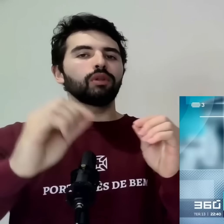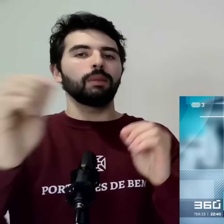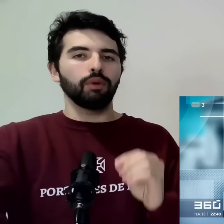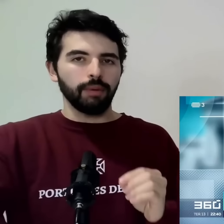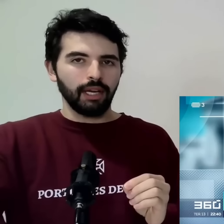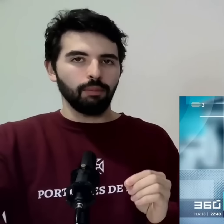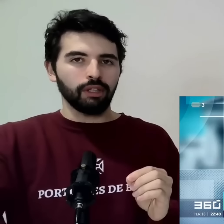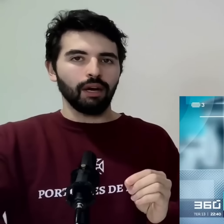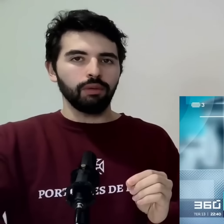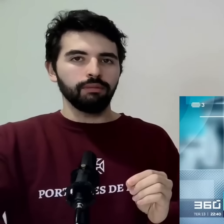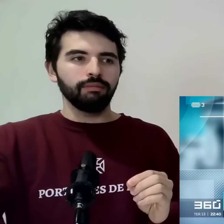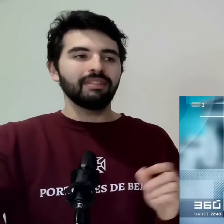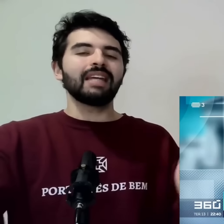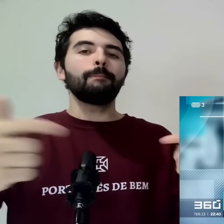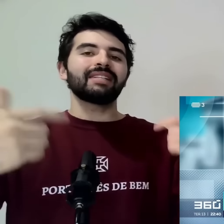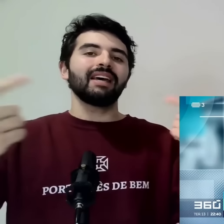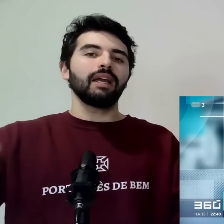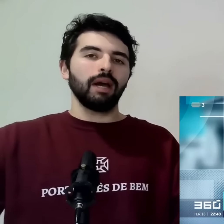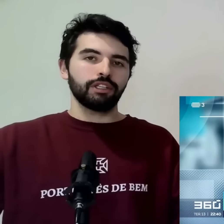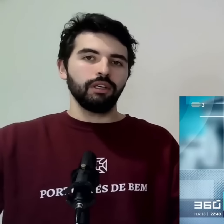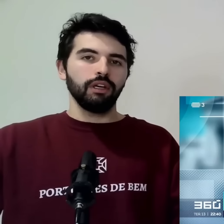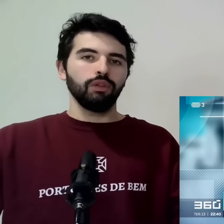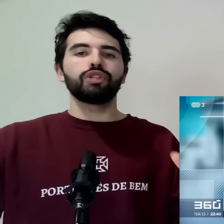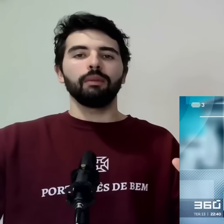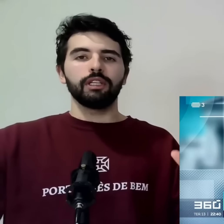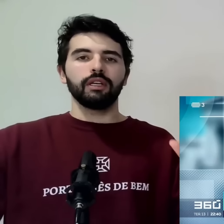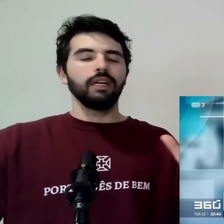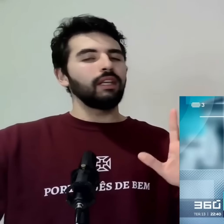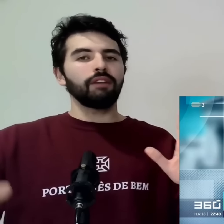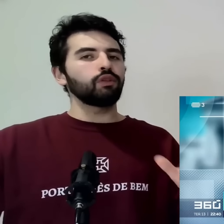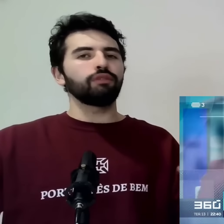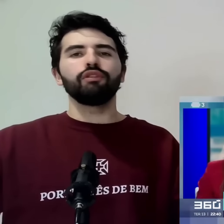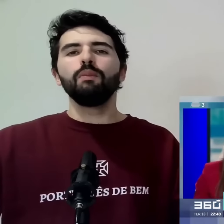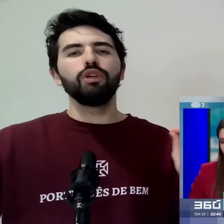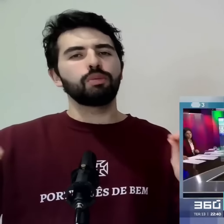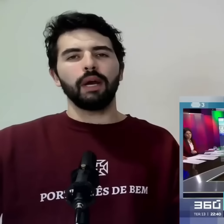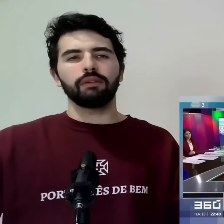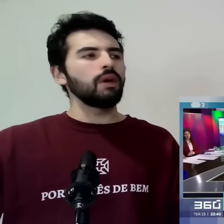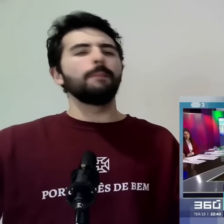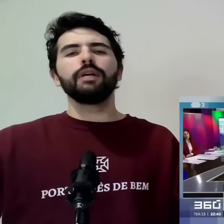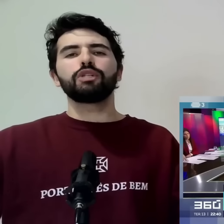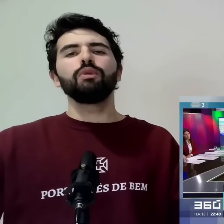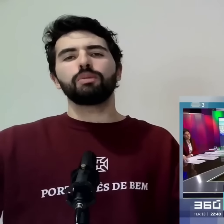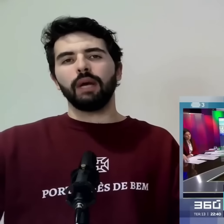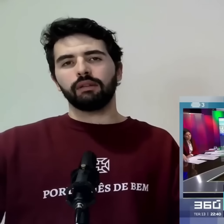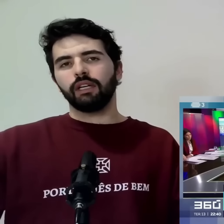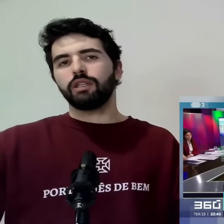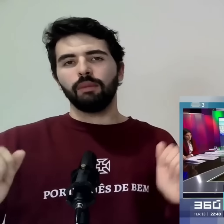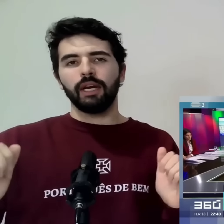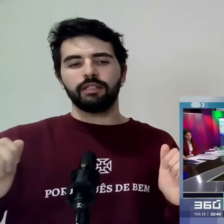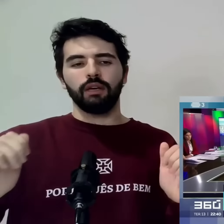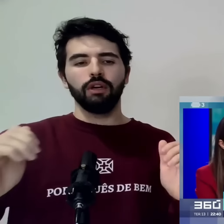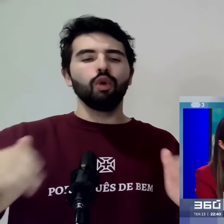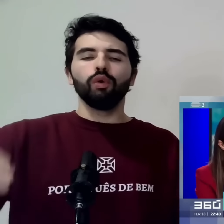soube contrapor Mariana Mortágua sem passar a imagem do extremista. E André Ventura foi muito esperto, mas muito esperto na